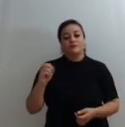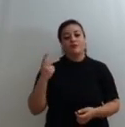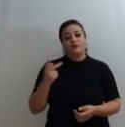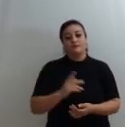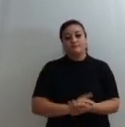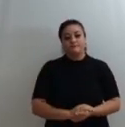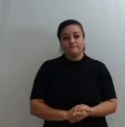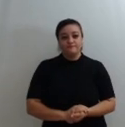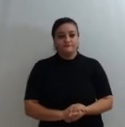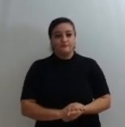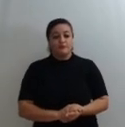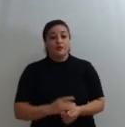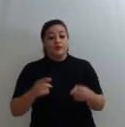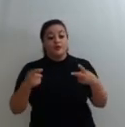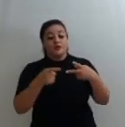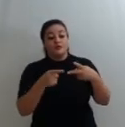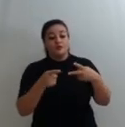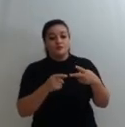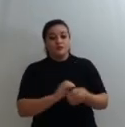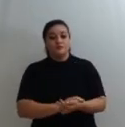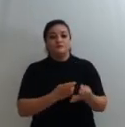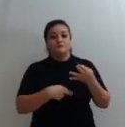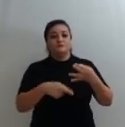E o segundo, o recurso especial